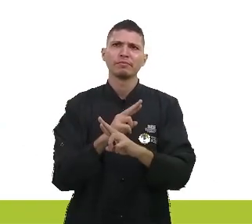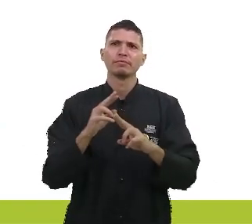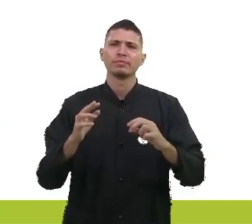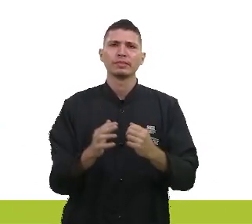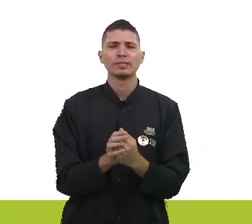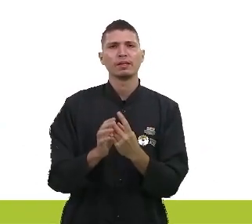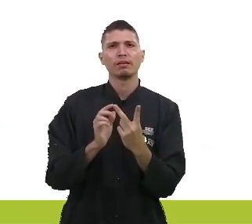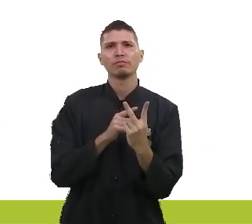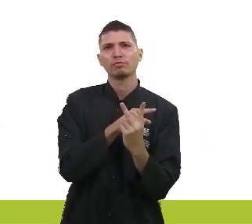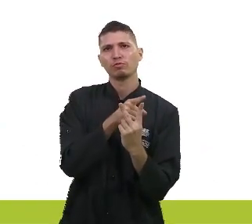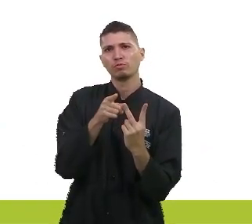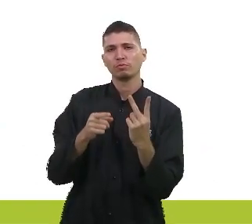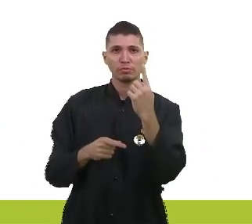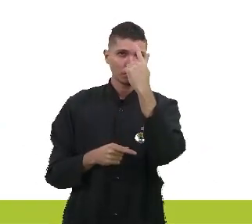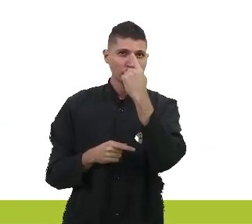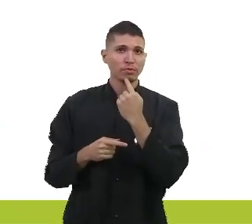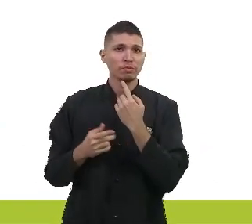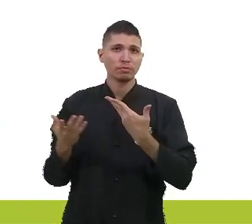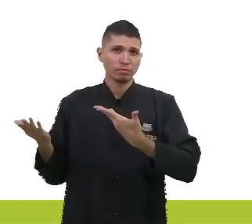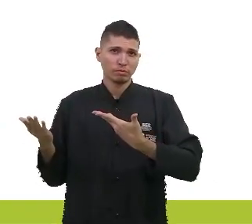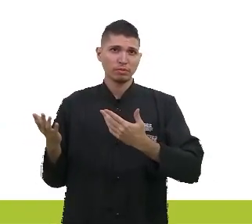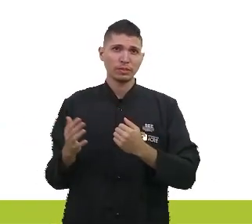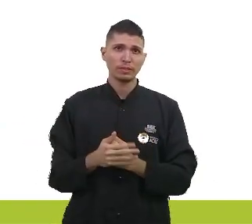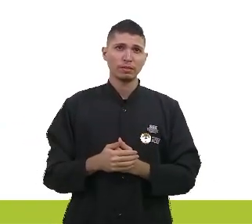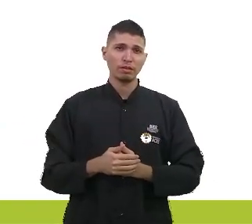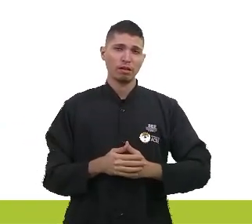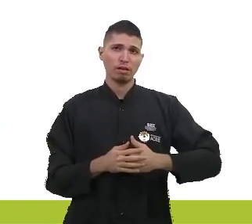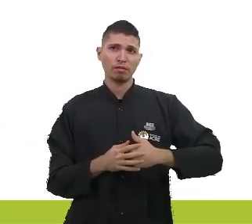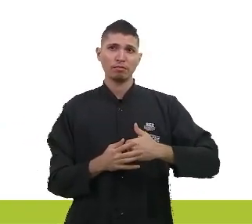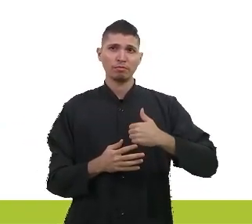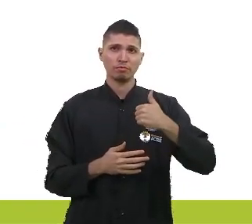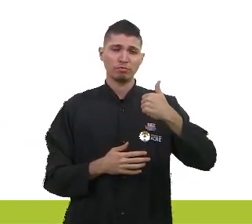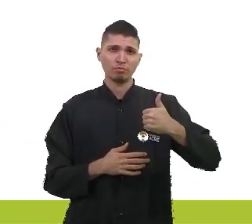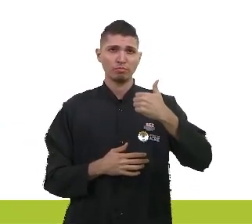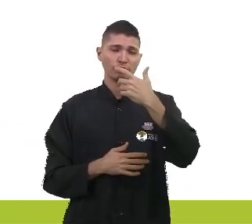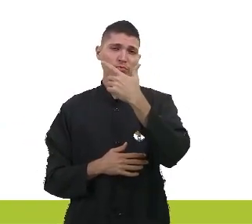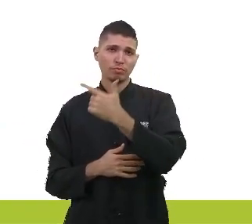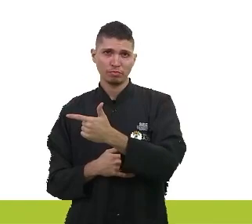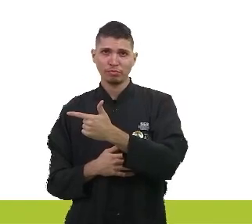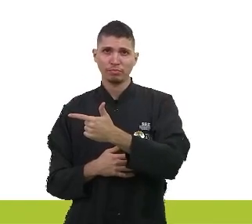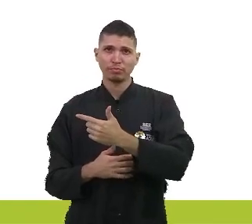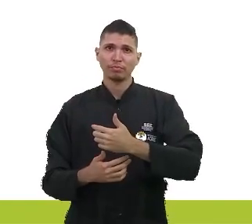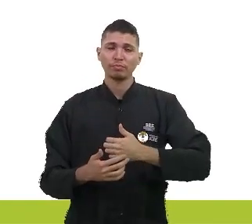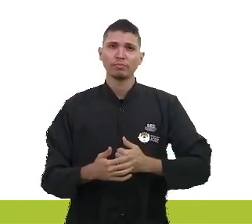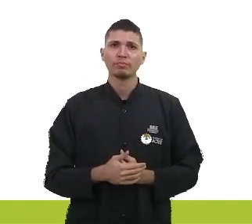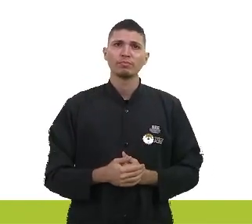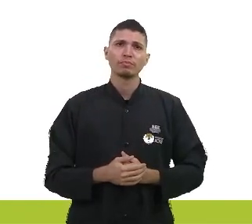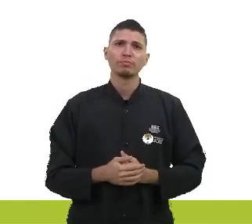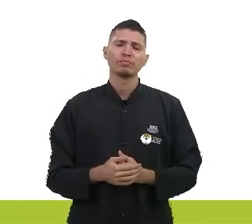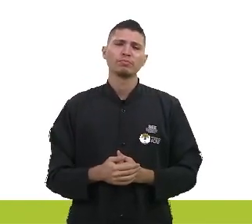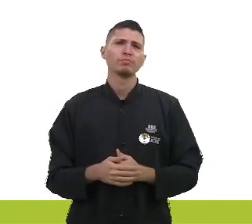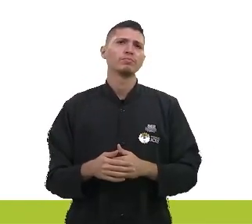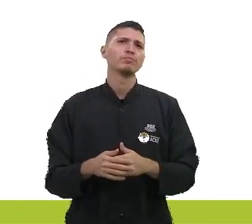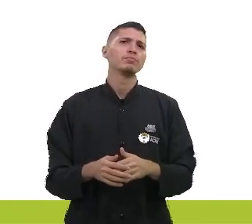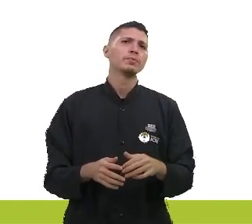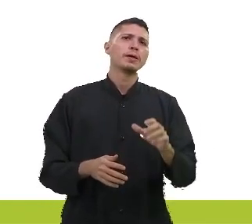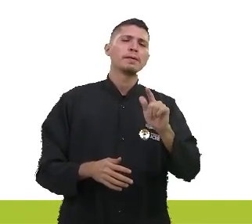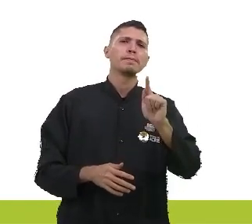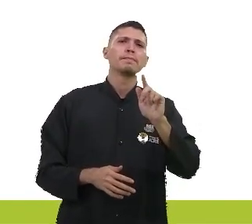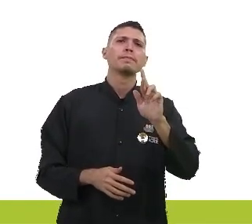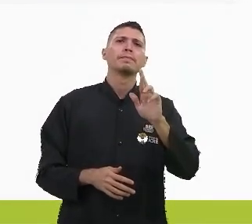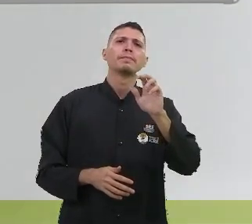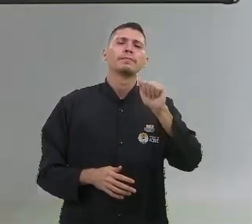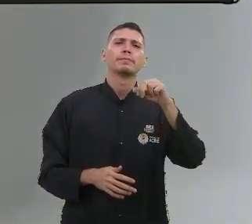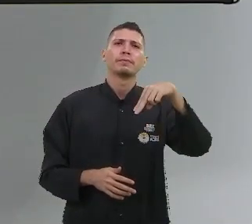duas imagens? A imagem 1 e a imagem 2. Que tipo de grandeza física nós